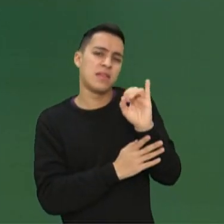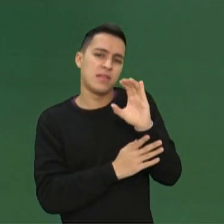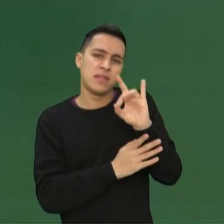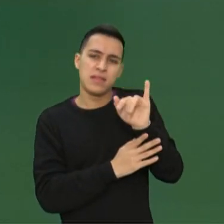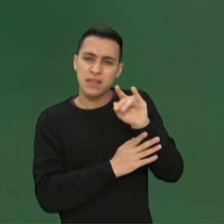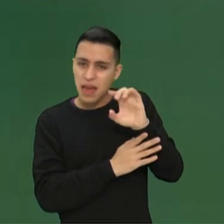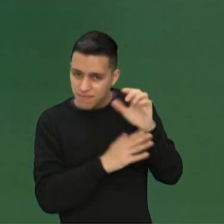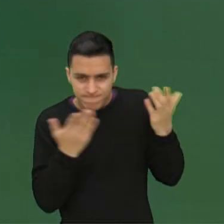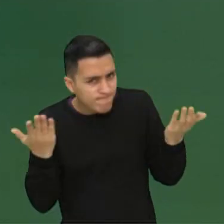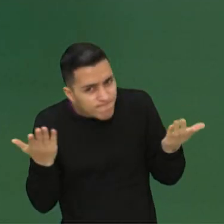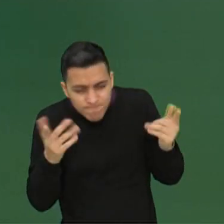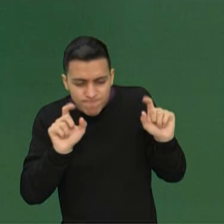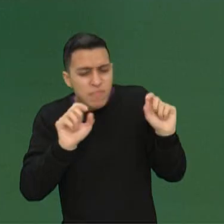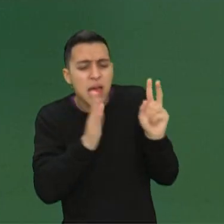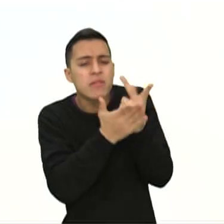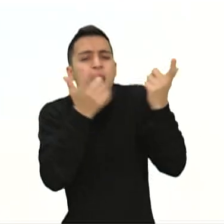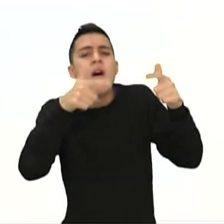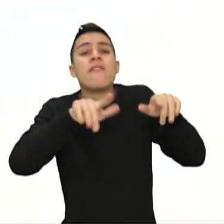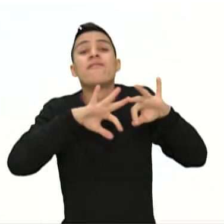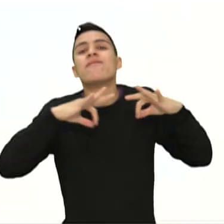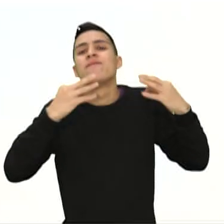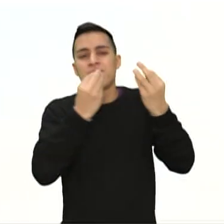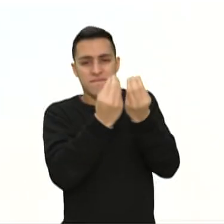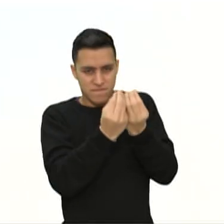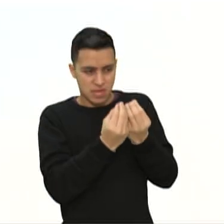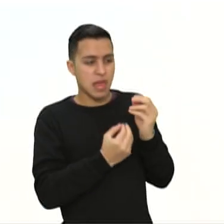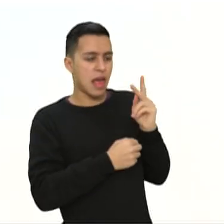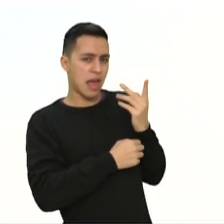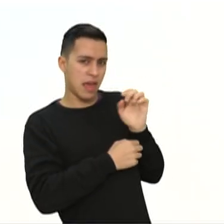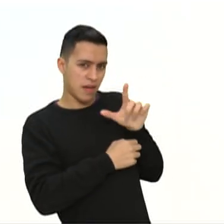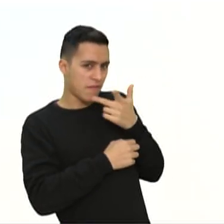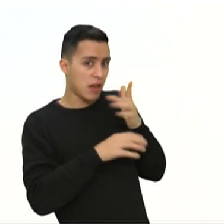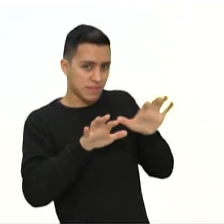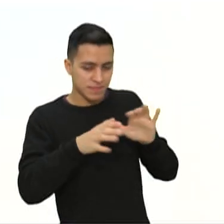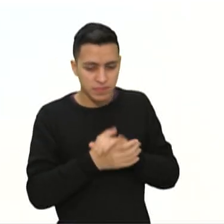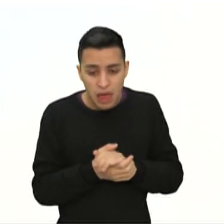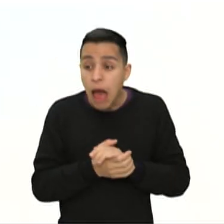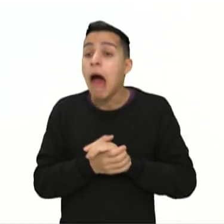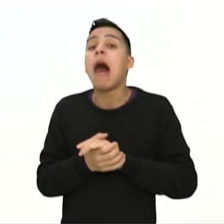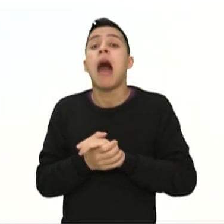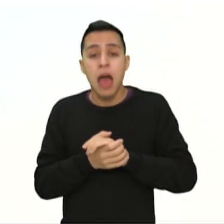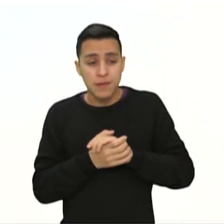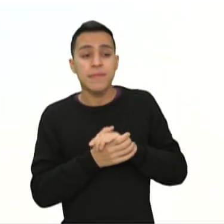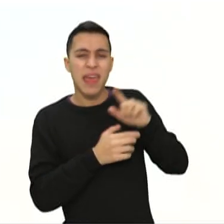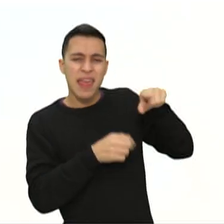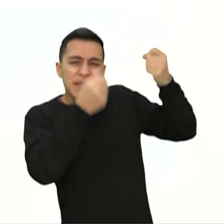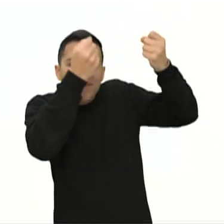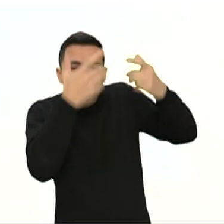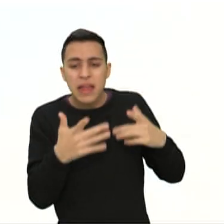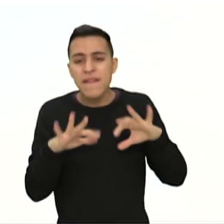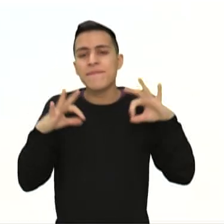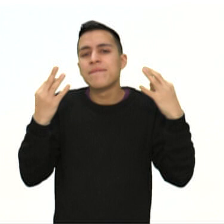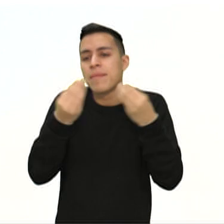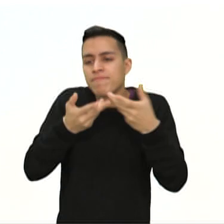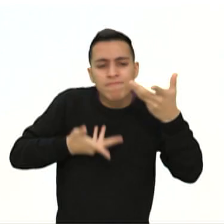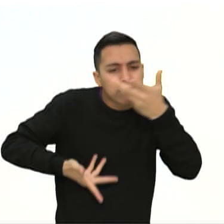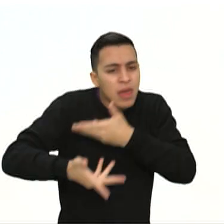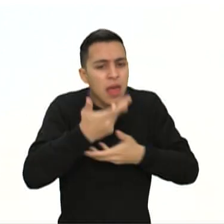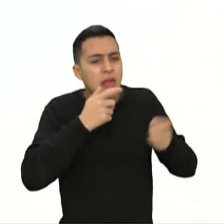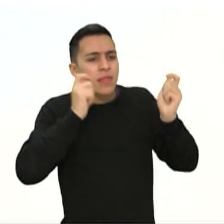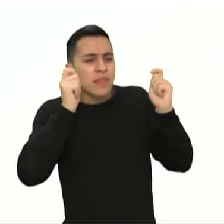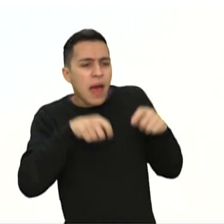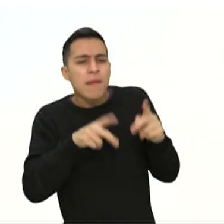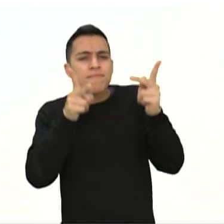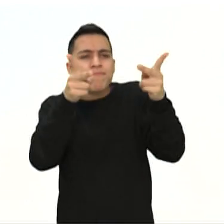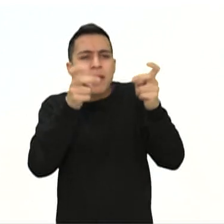primeiro momento da eticidade acontece na família, vai dizer Hegel. Porque é a partir da família que você tem a percepção do espírito objetivo, ou seja,